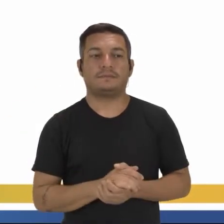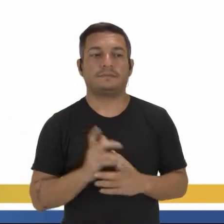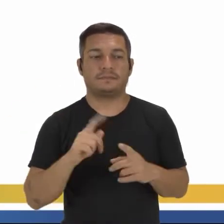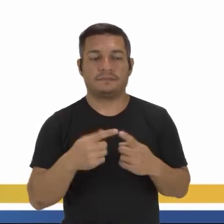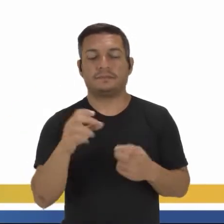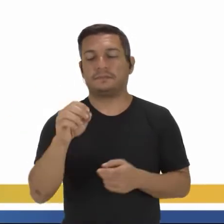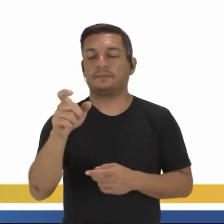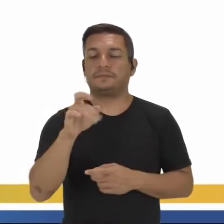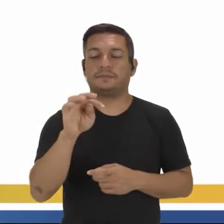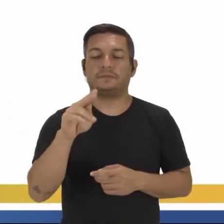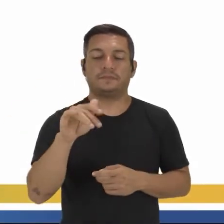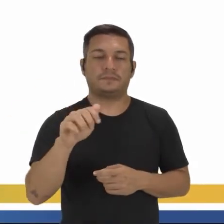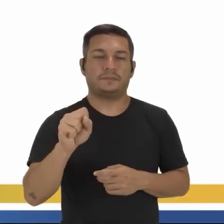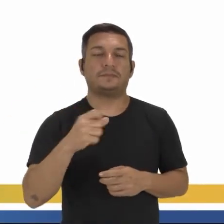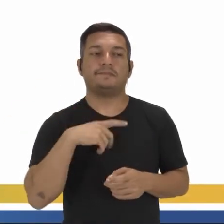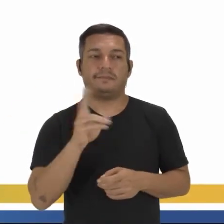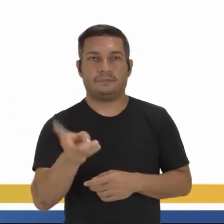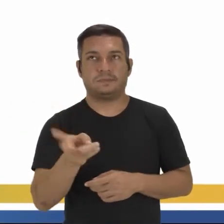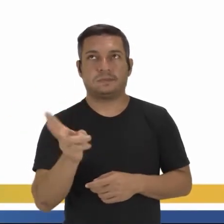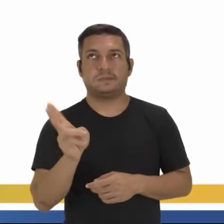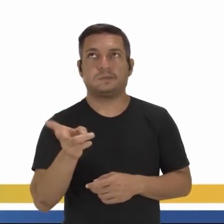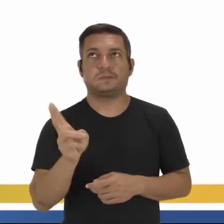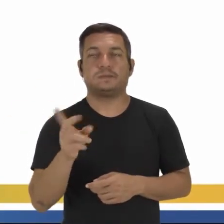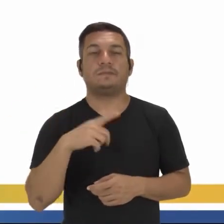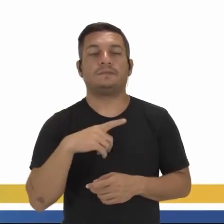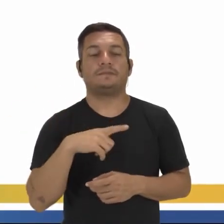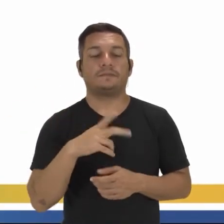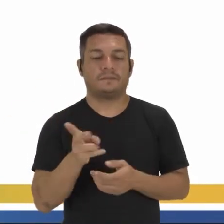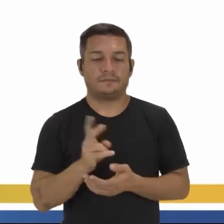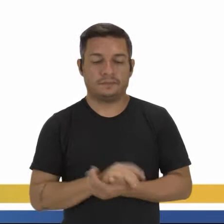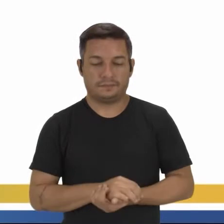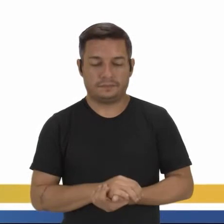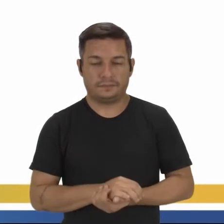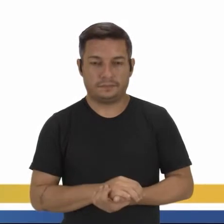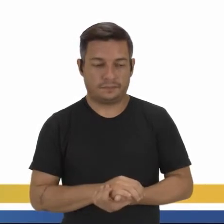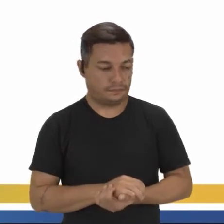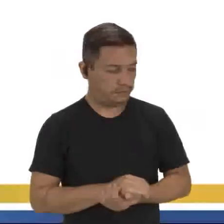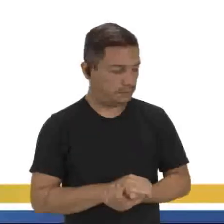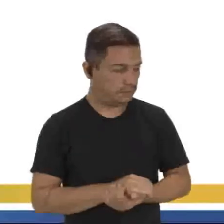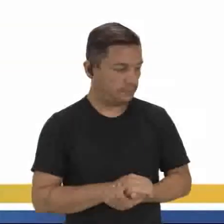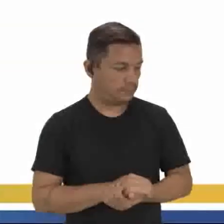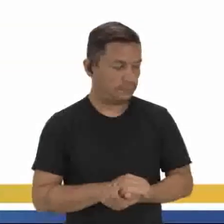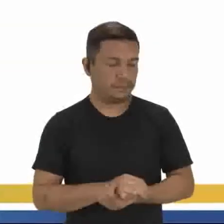das oxítonas mantém-se, eles permanecem.